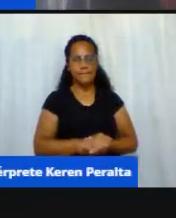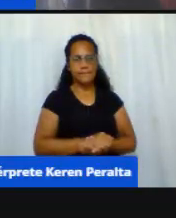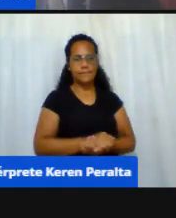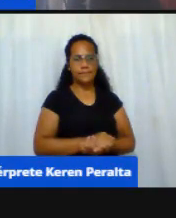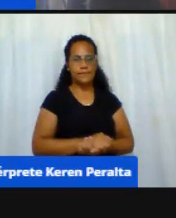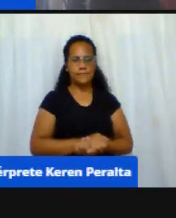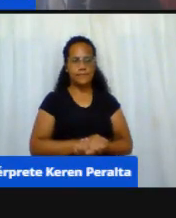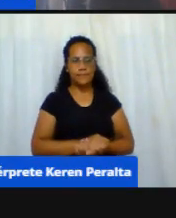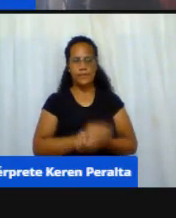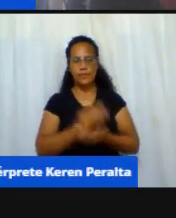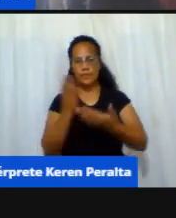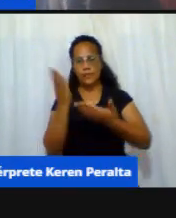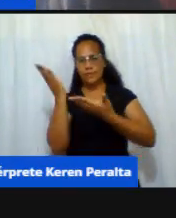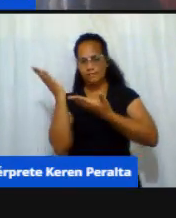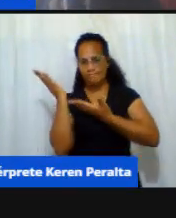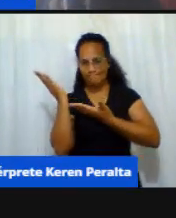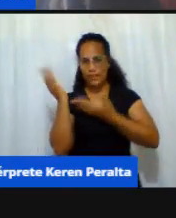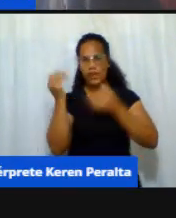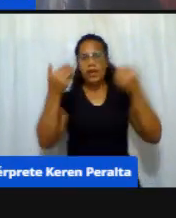Eu me despeço.